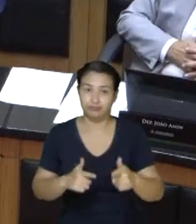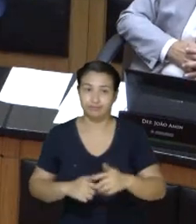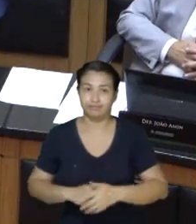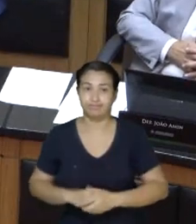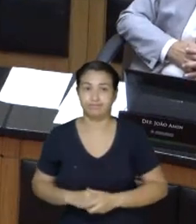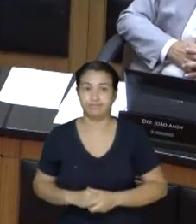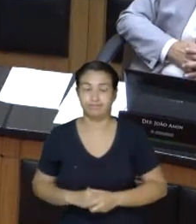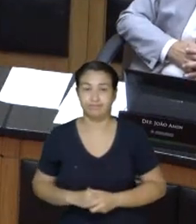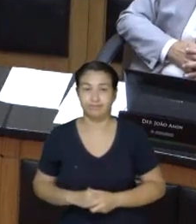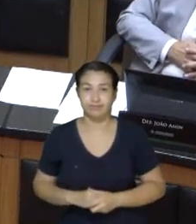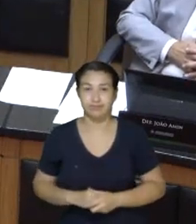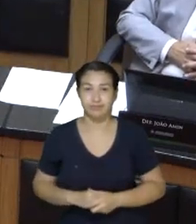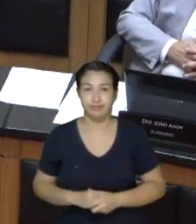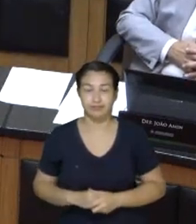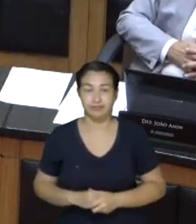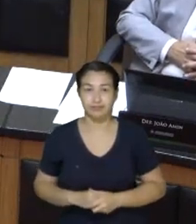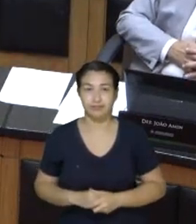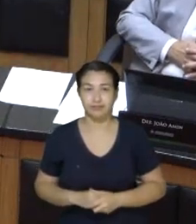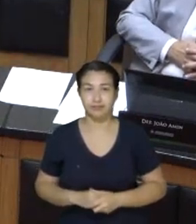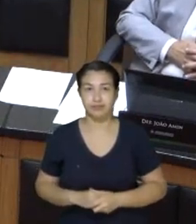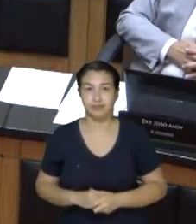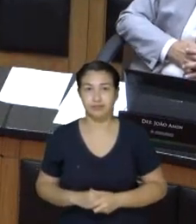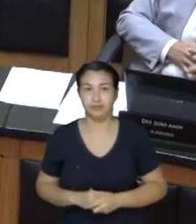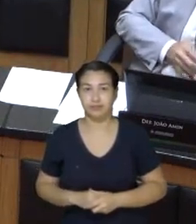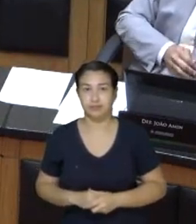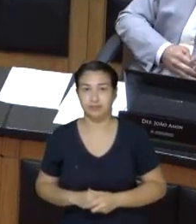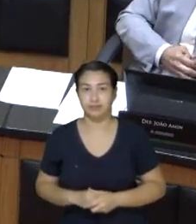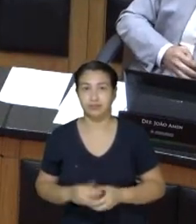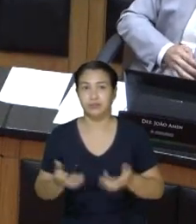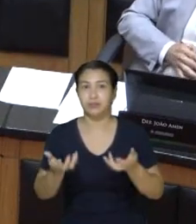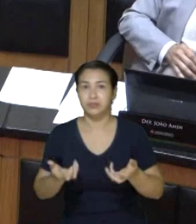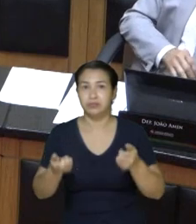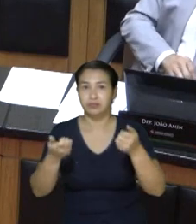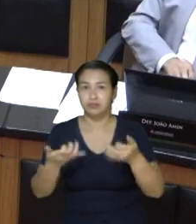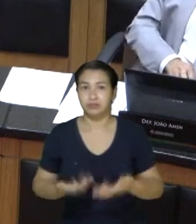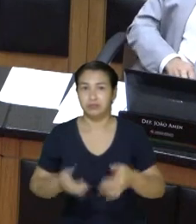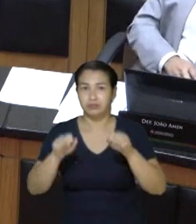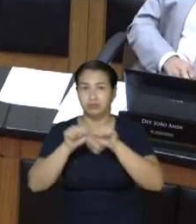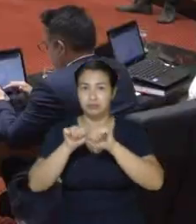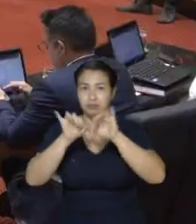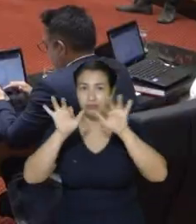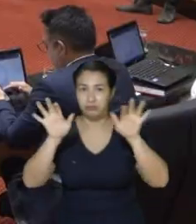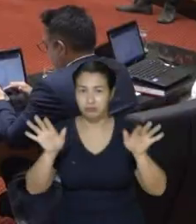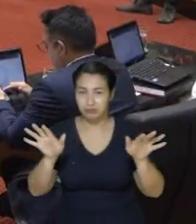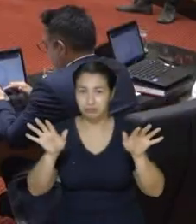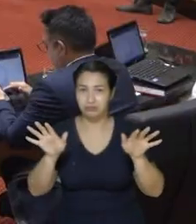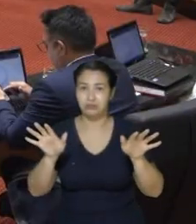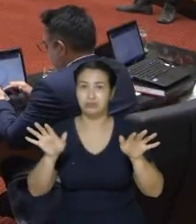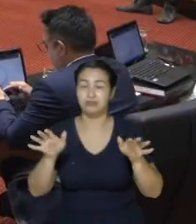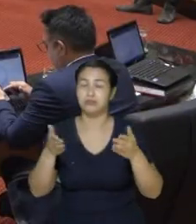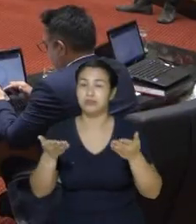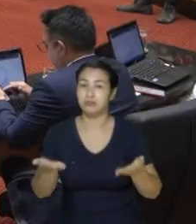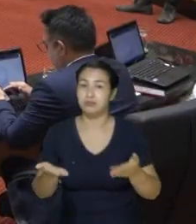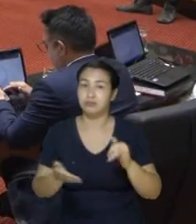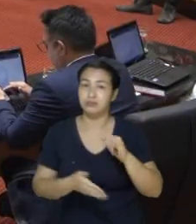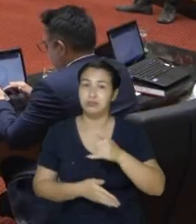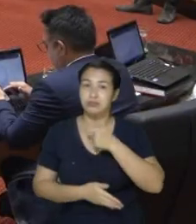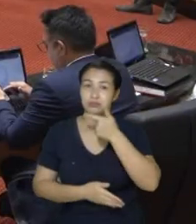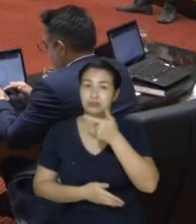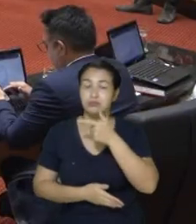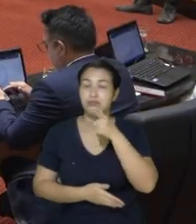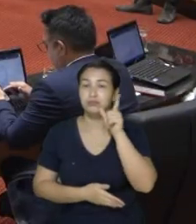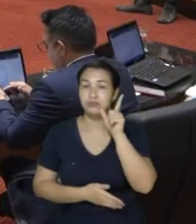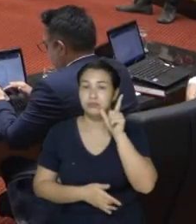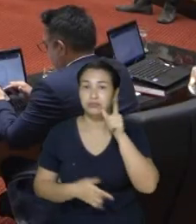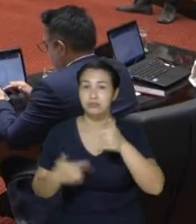Senhor presidente, eu queria deixar um esclarecimento aqui, deputado, corroborando com deputado o deputado Gerre. Ontem nós